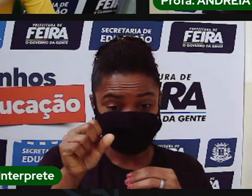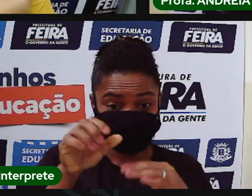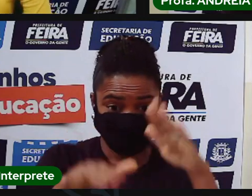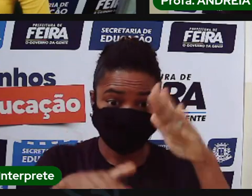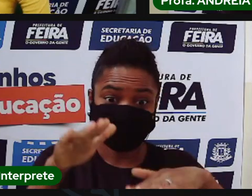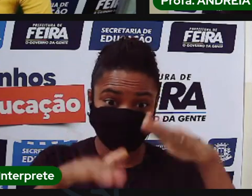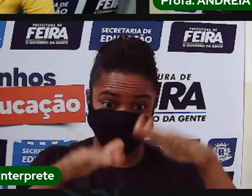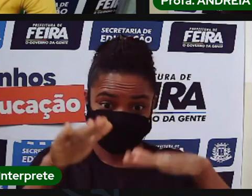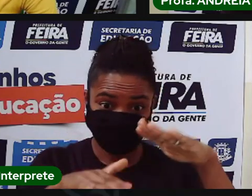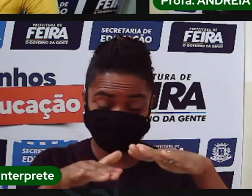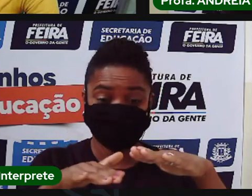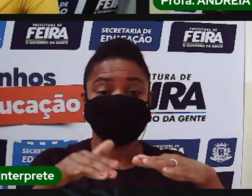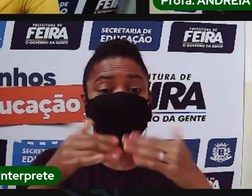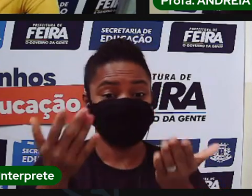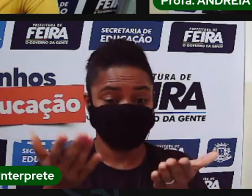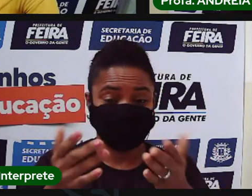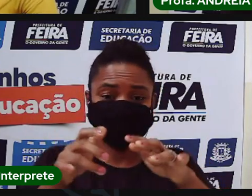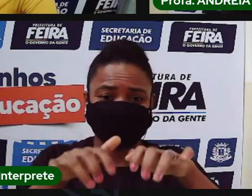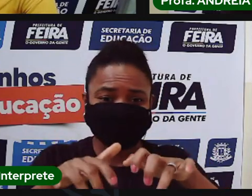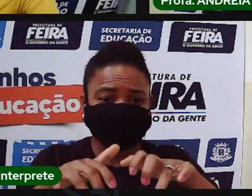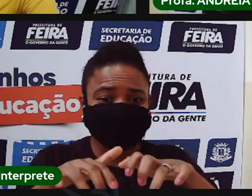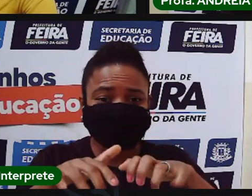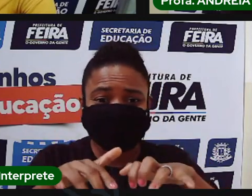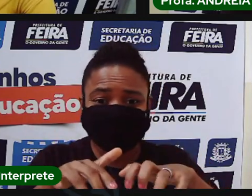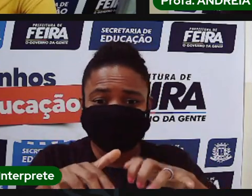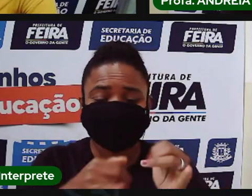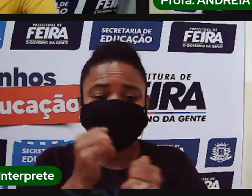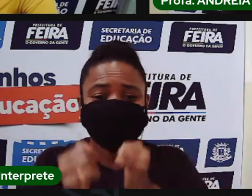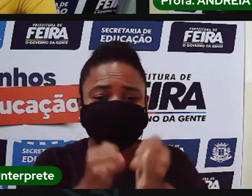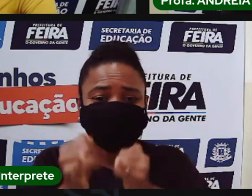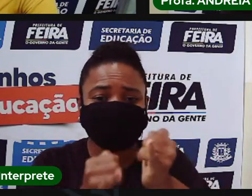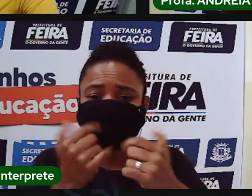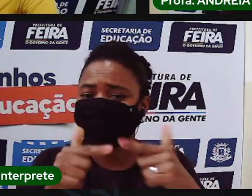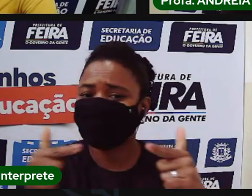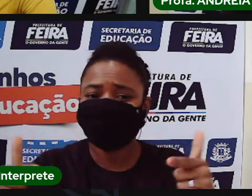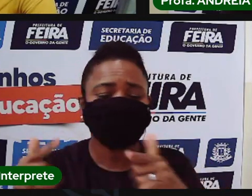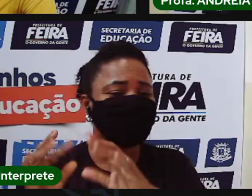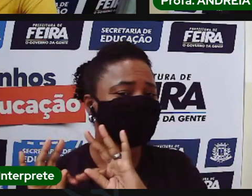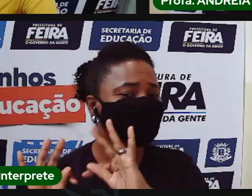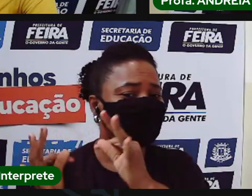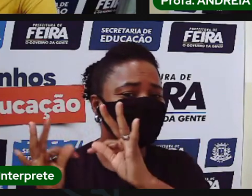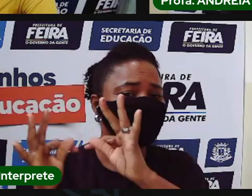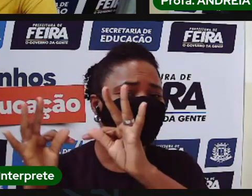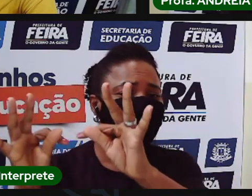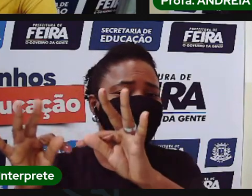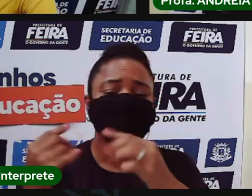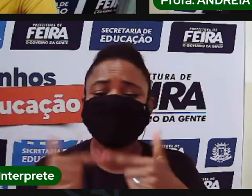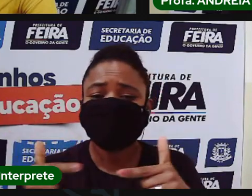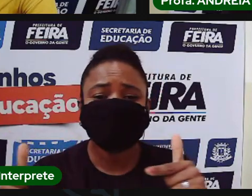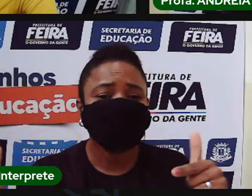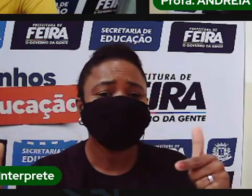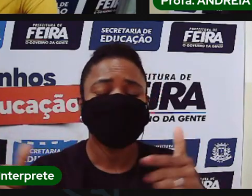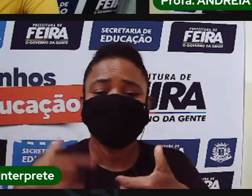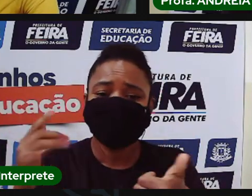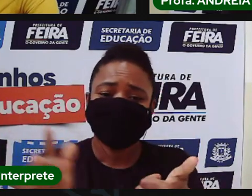à internet, né? Não tem, às vezes, acesso às tecnologias, não tem um celular, não tem